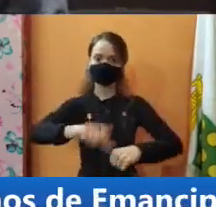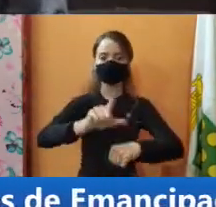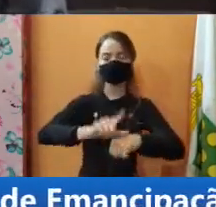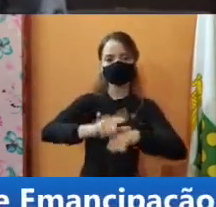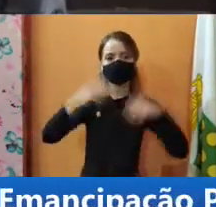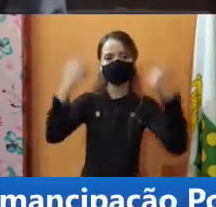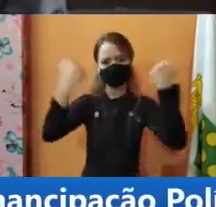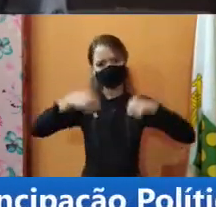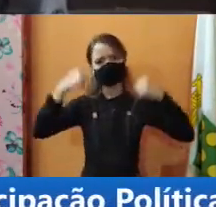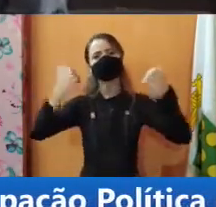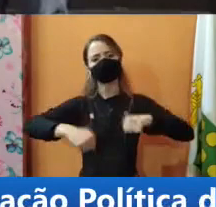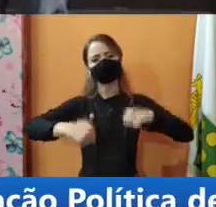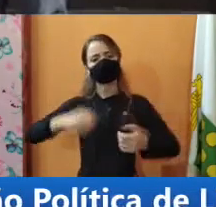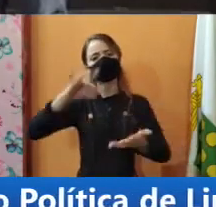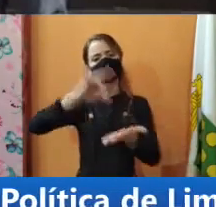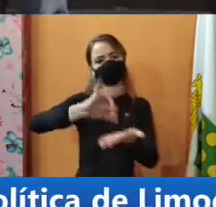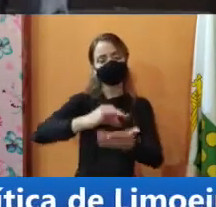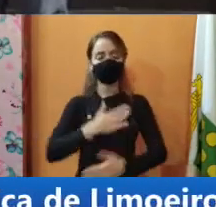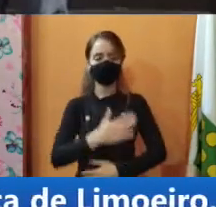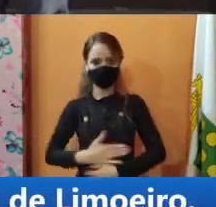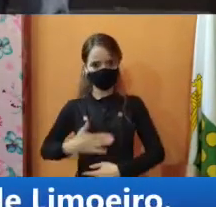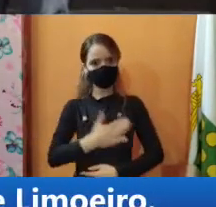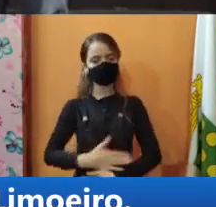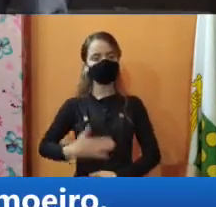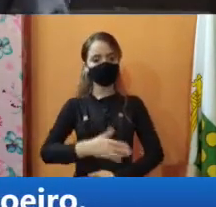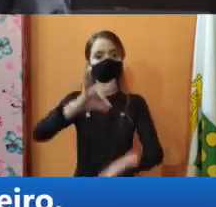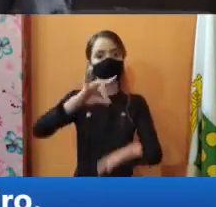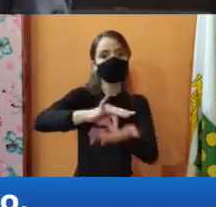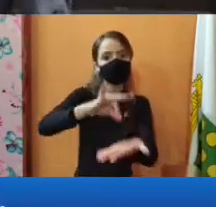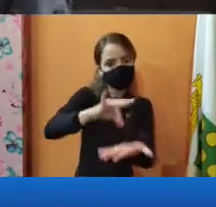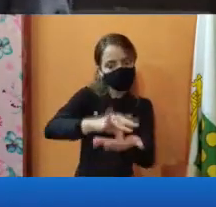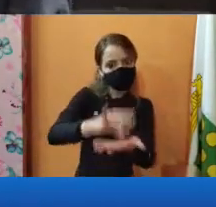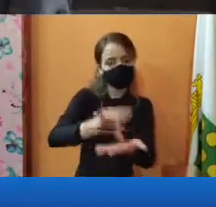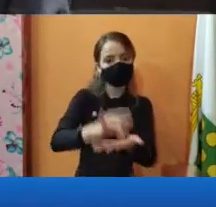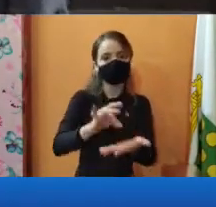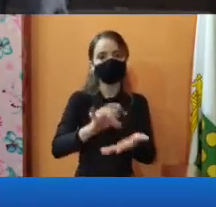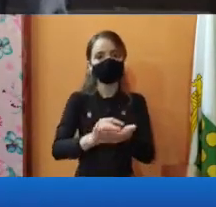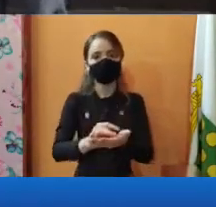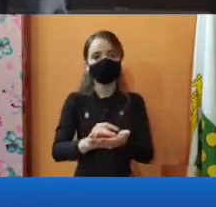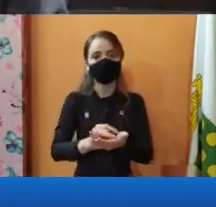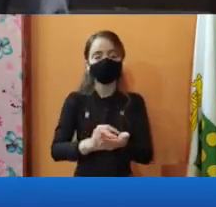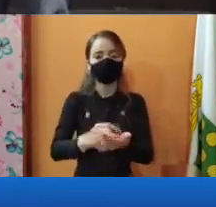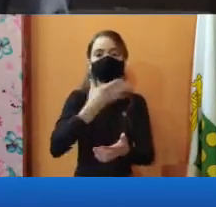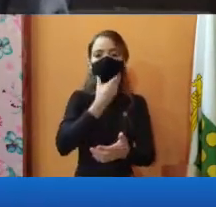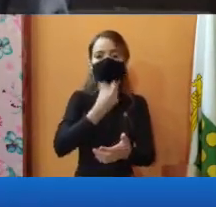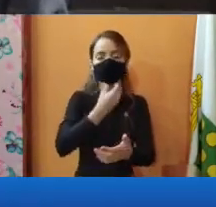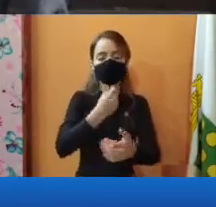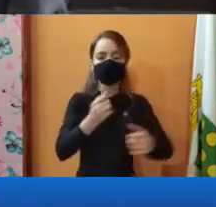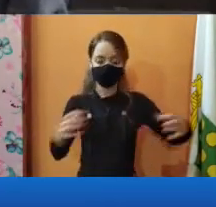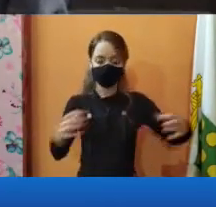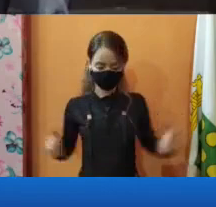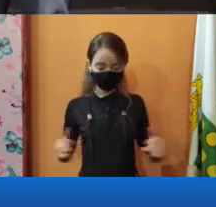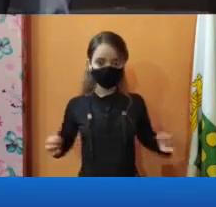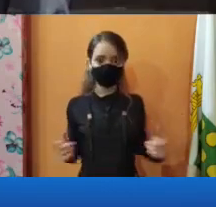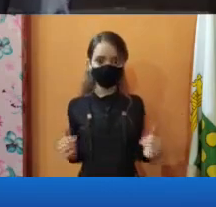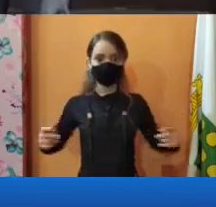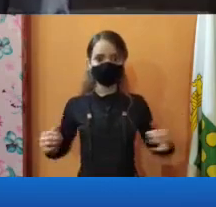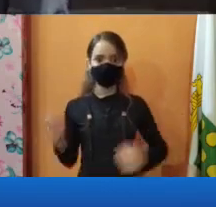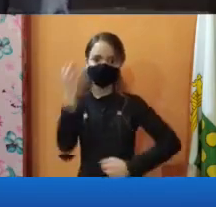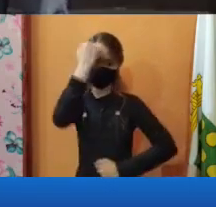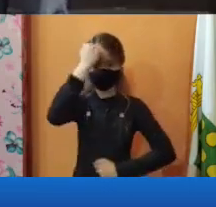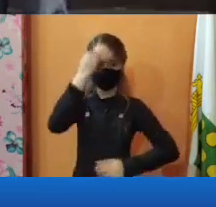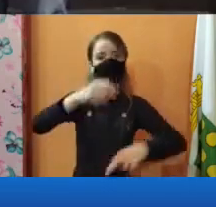está falando isso aí. Eu gostei do que o senhor está falando aí. Aldinho foi uma música muito bonita e a gente vai dançar no São João, se Deus quiser, né,